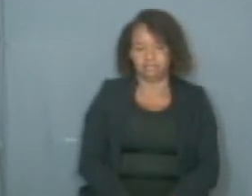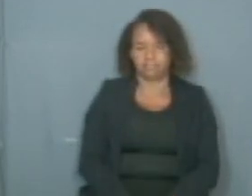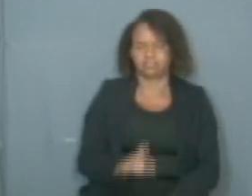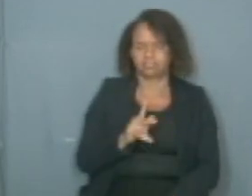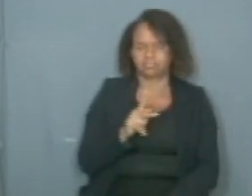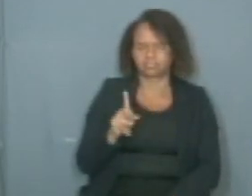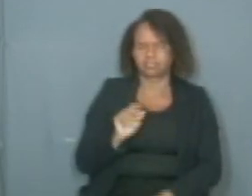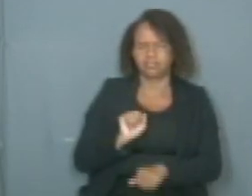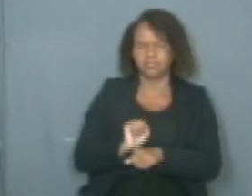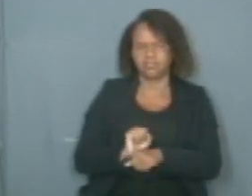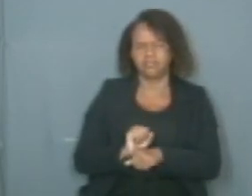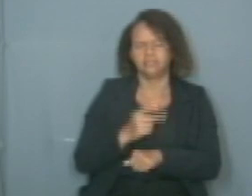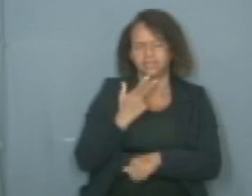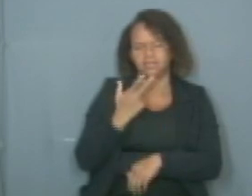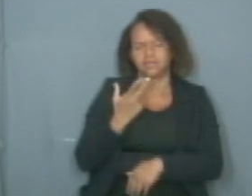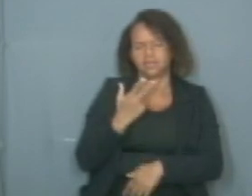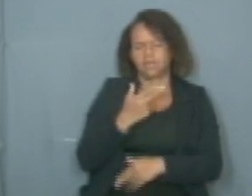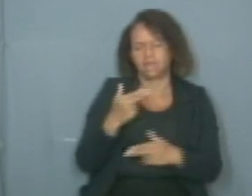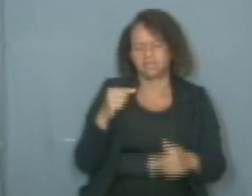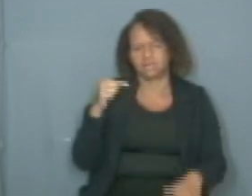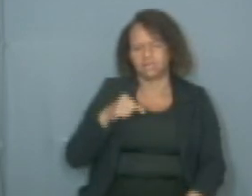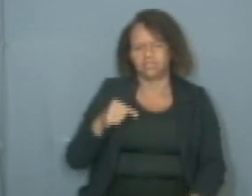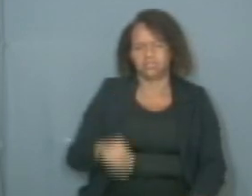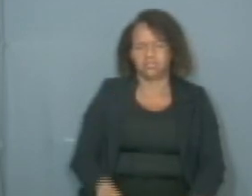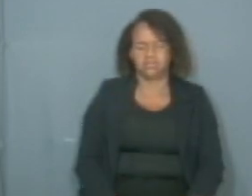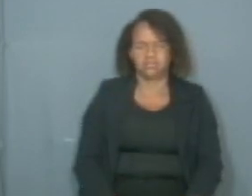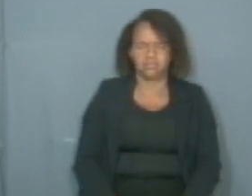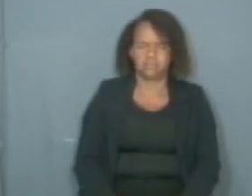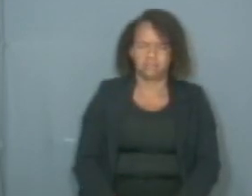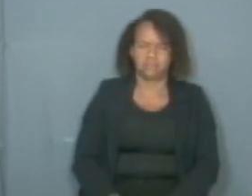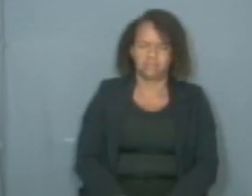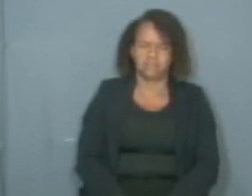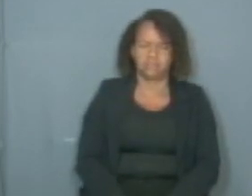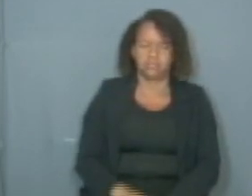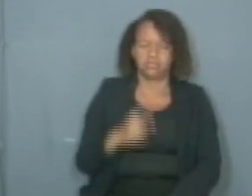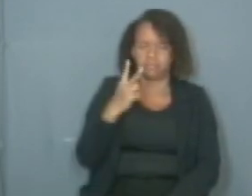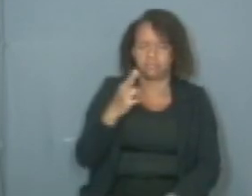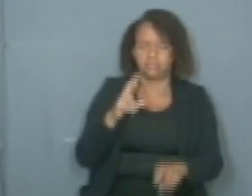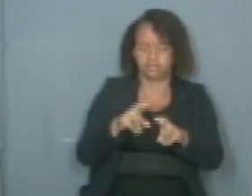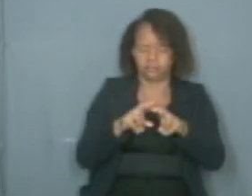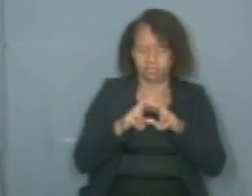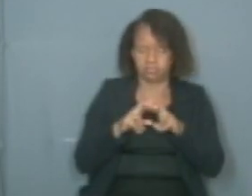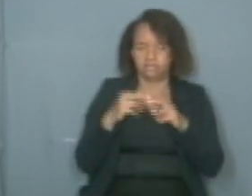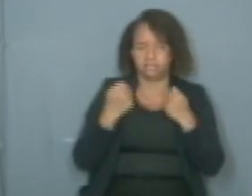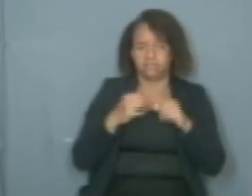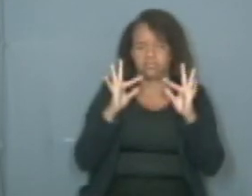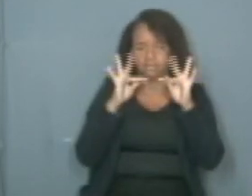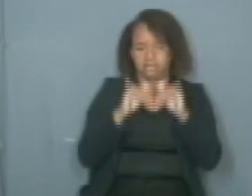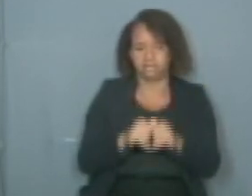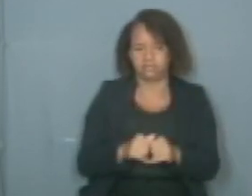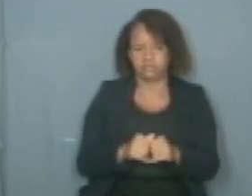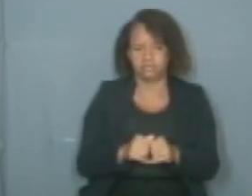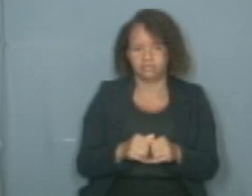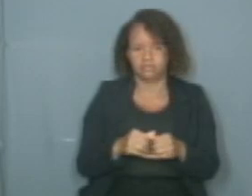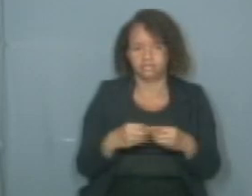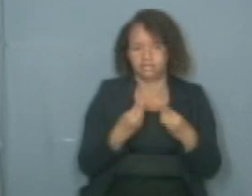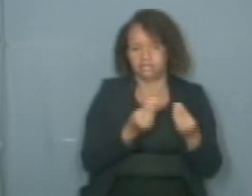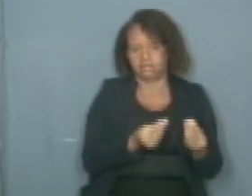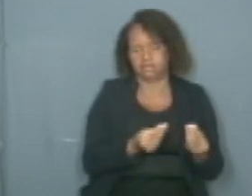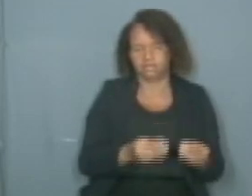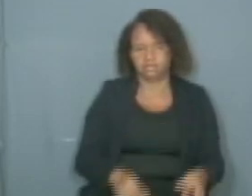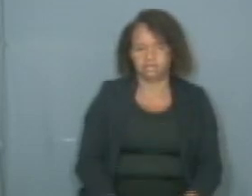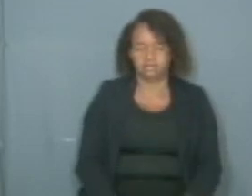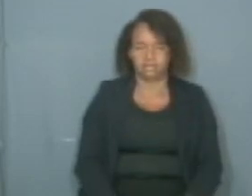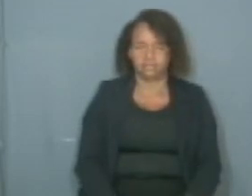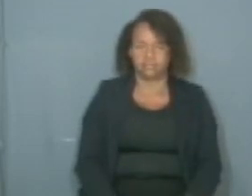parar por aqui, eu só preciso falar aqui uma coisa. 2 requerimentos que eu preciso falar para finalizar e entregar para Vossa